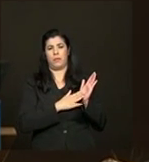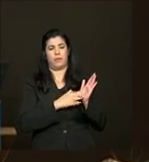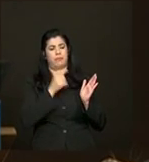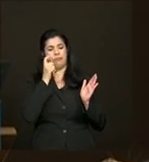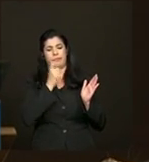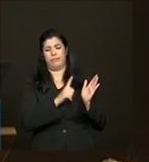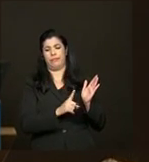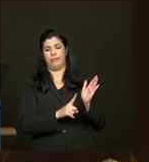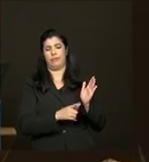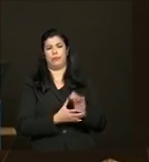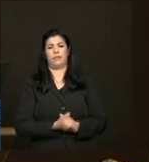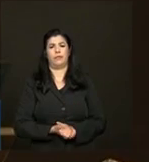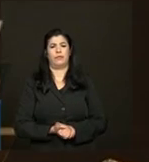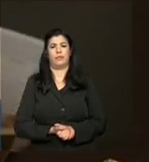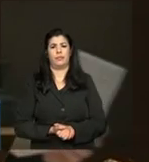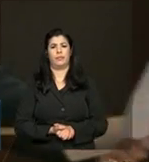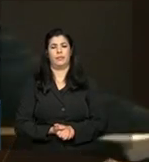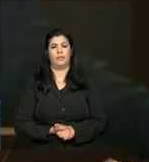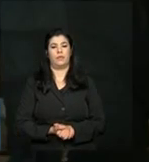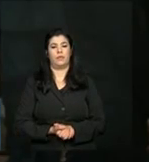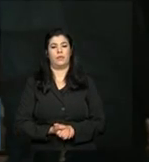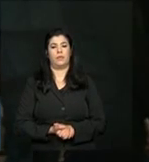proposta financeira para o referido lote.